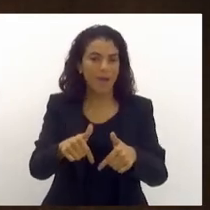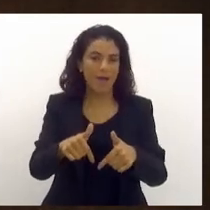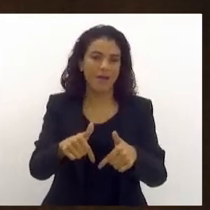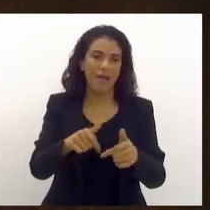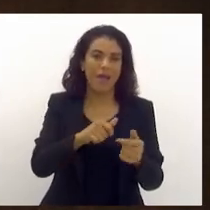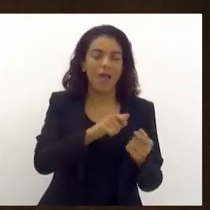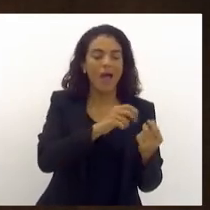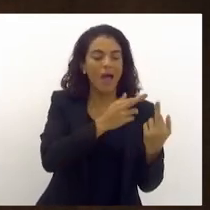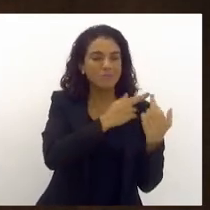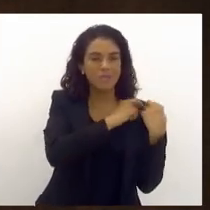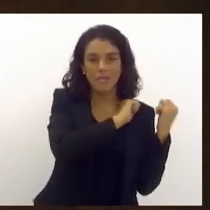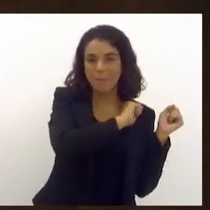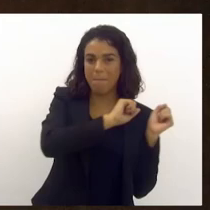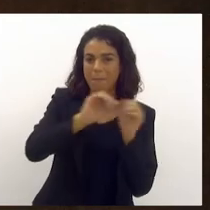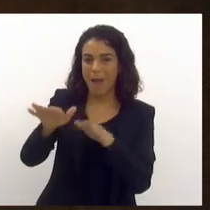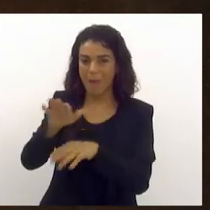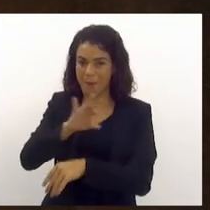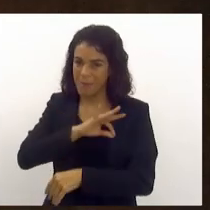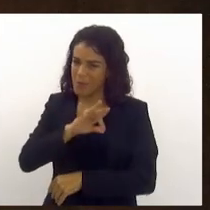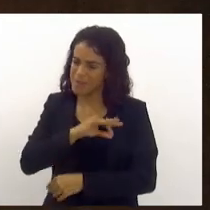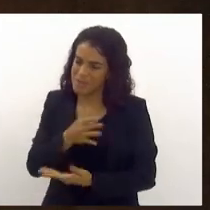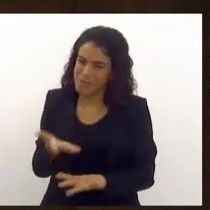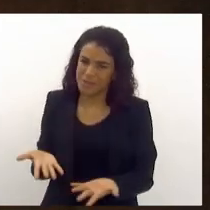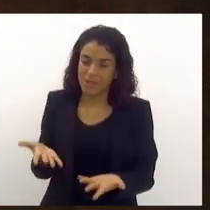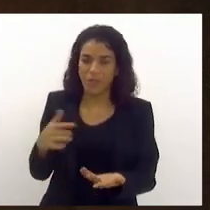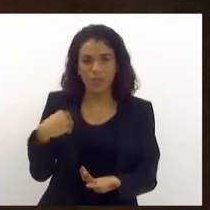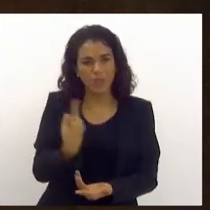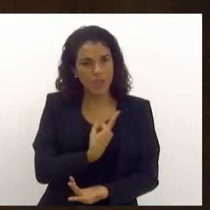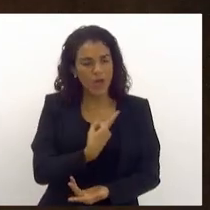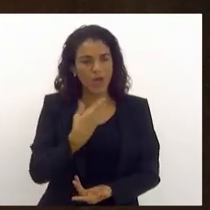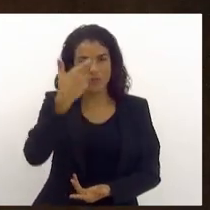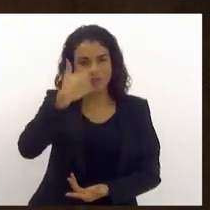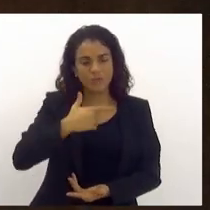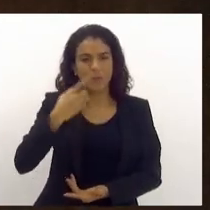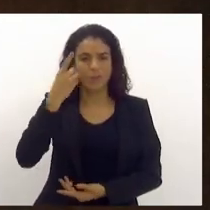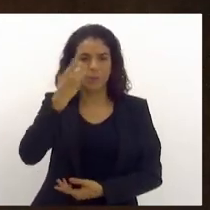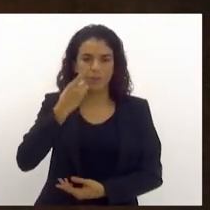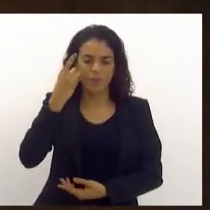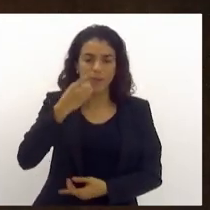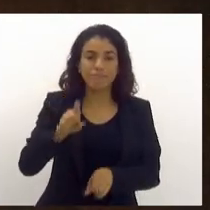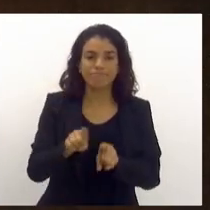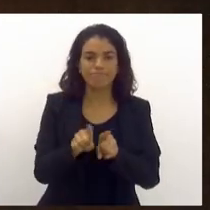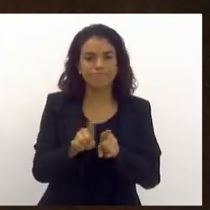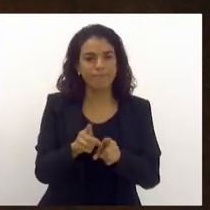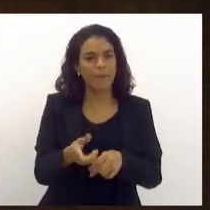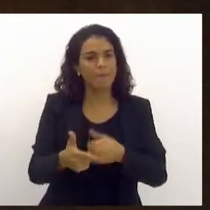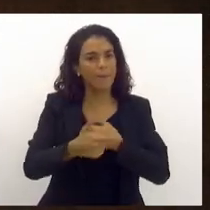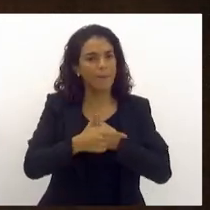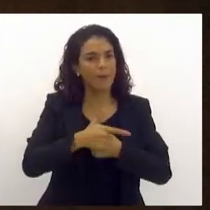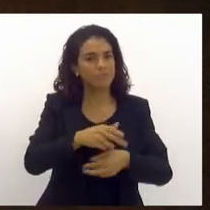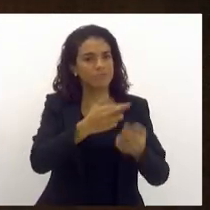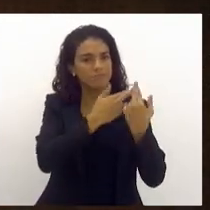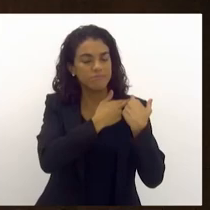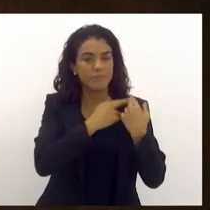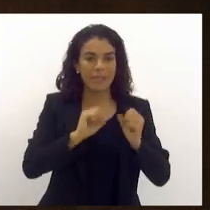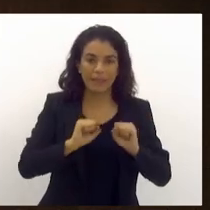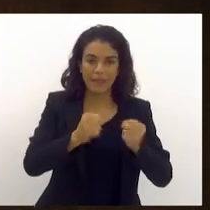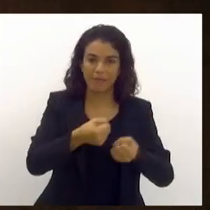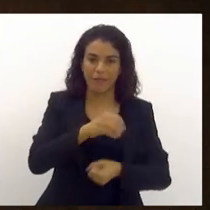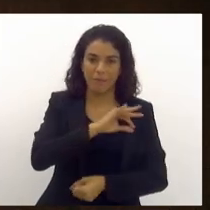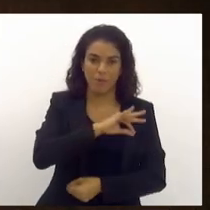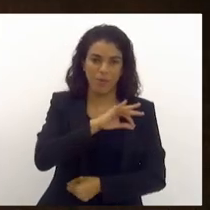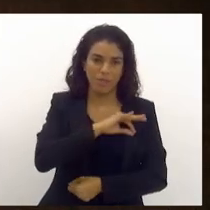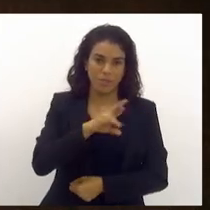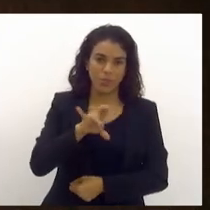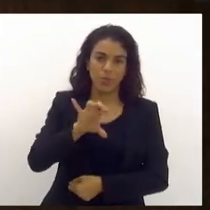jogada às polícias que fazem um grande trabalho. Nós, como deputados, e o nosso mandato, temos por obrigação defender as polícias do Estado do Rio de Janeiro, que fazem um